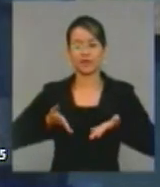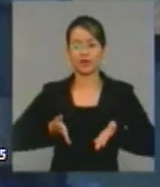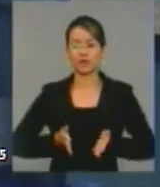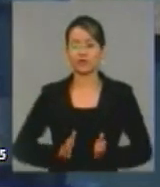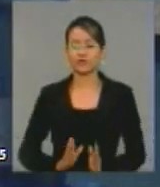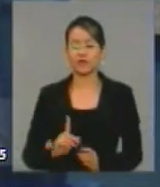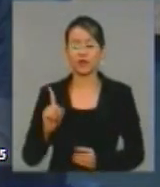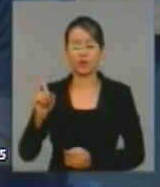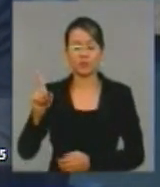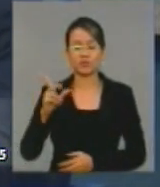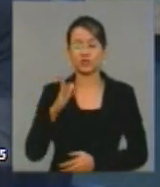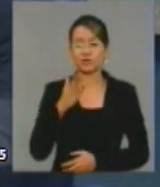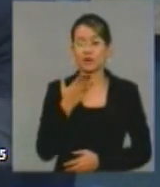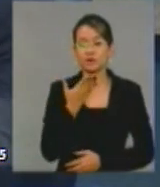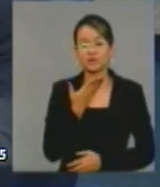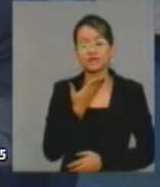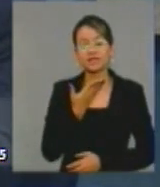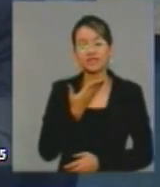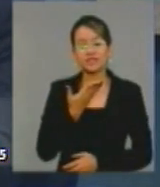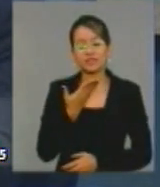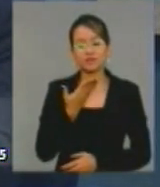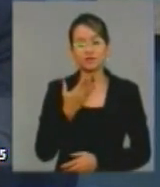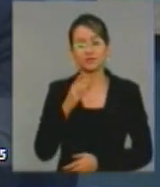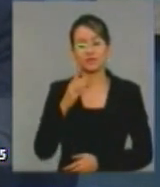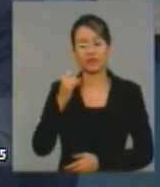políticas públicas elas têm demonstrado